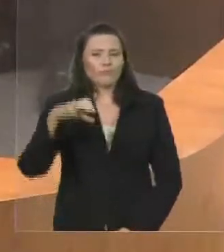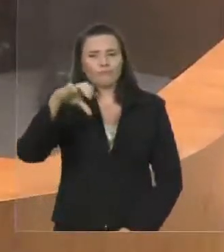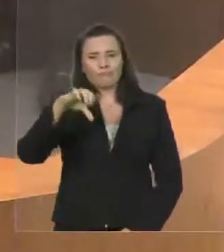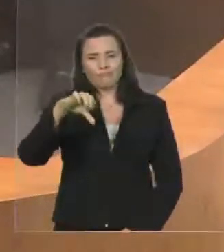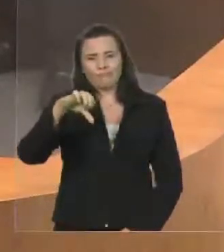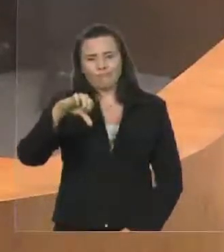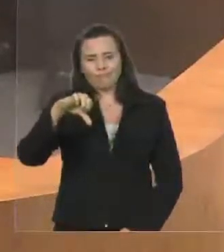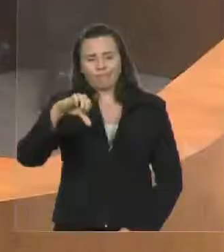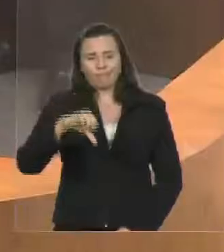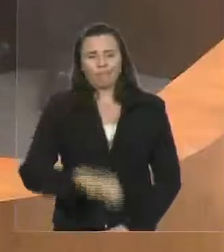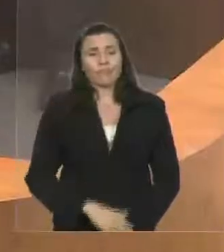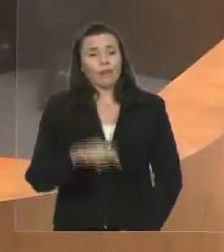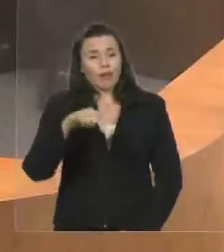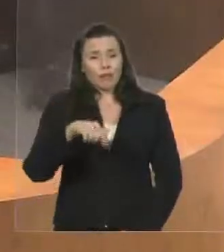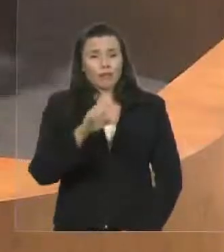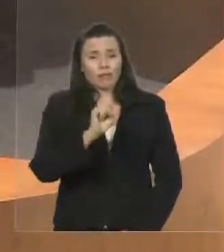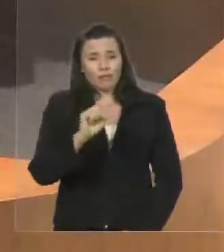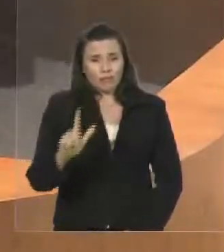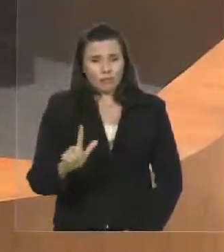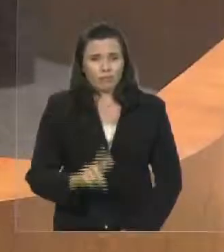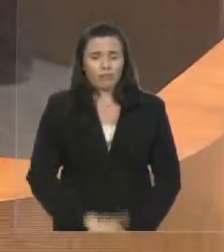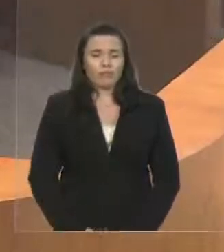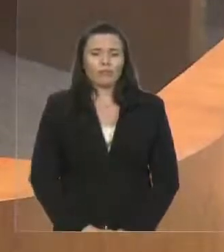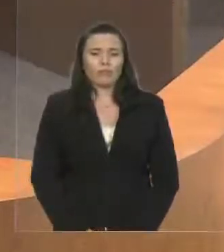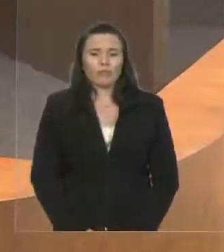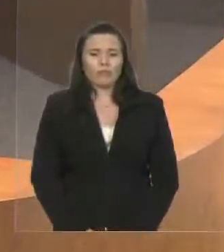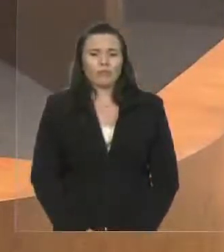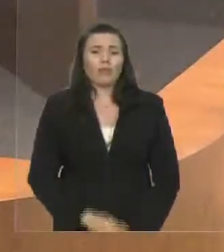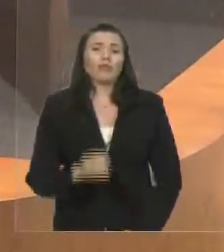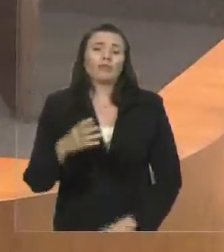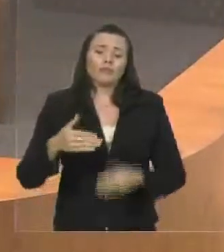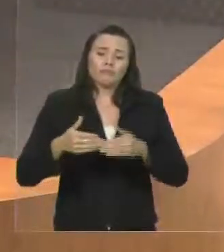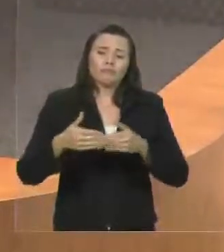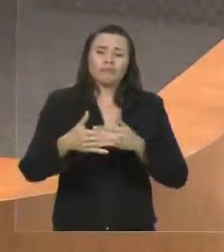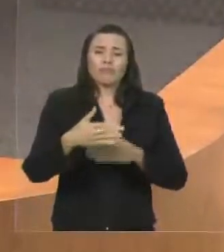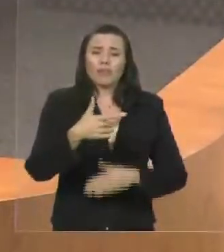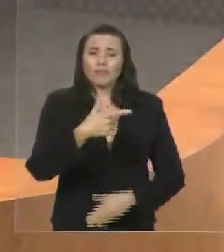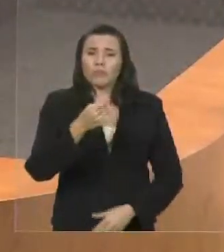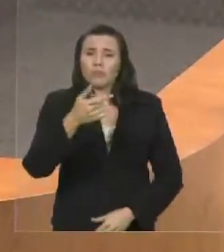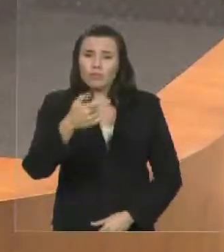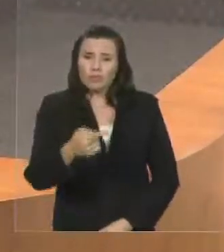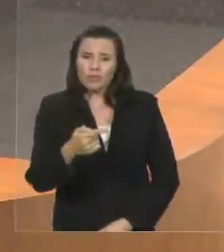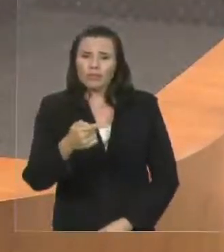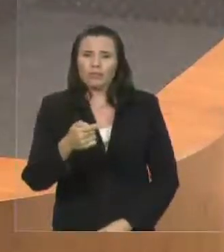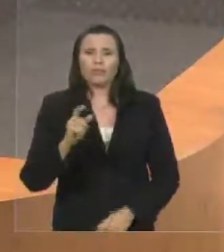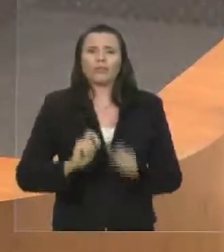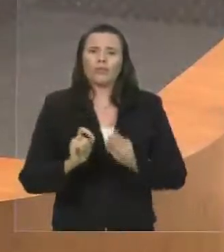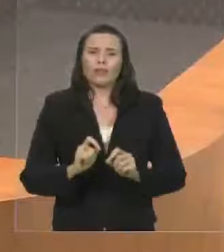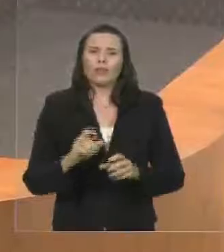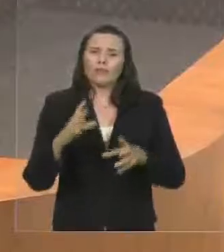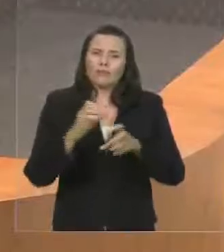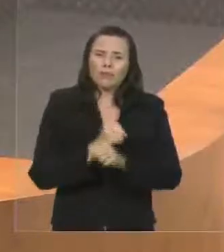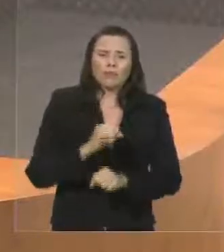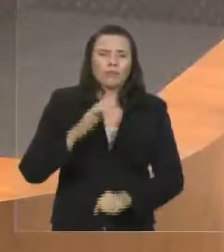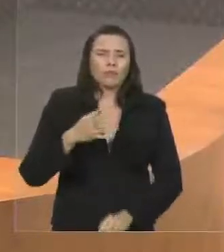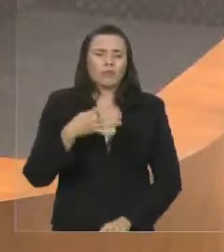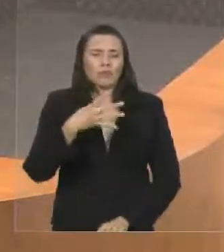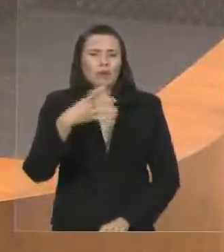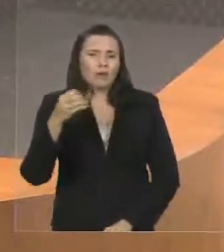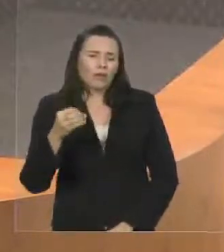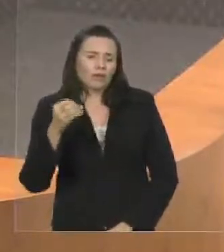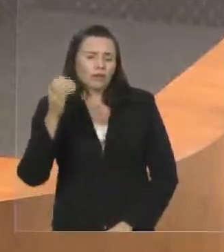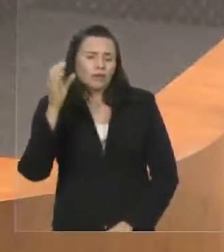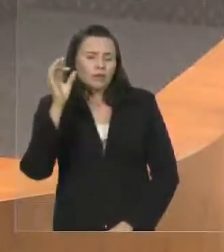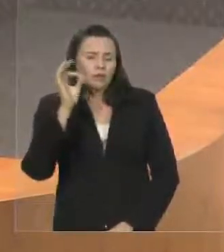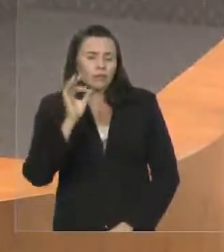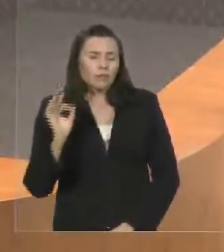Luís. Então, só esse ano já corresponde 40% do ano passado, do total de casos do ano